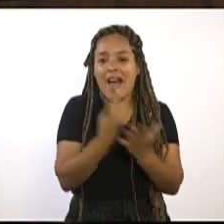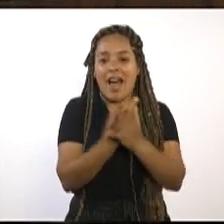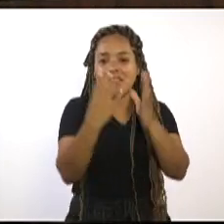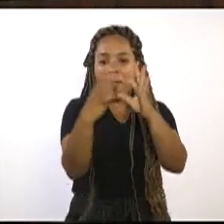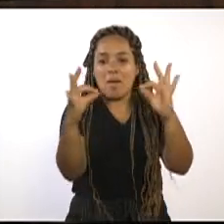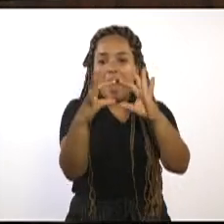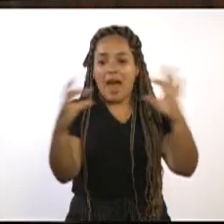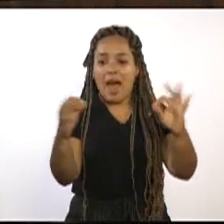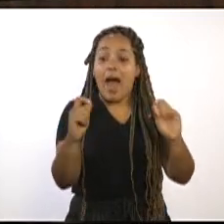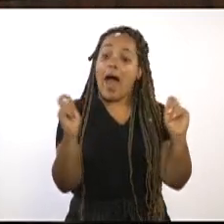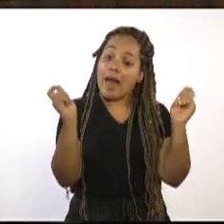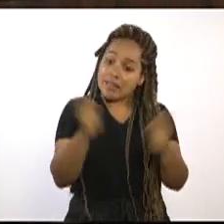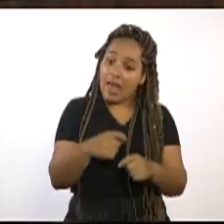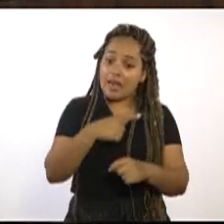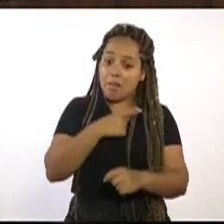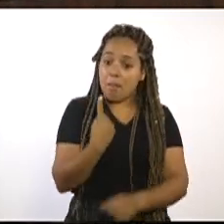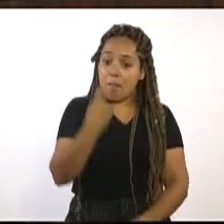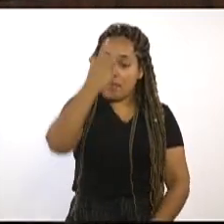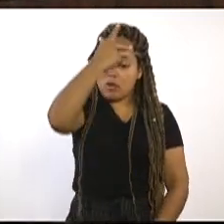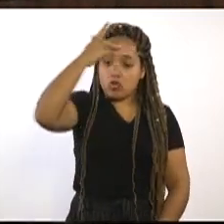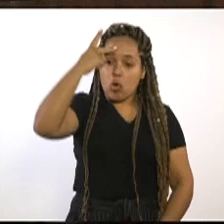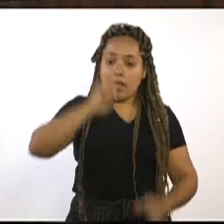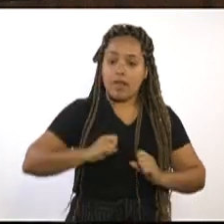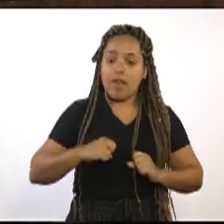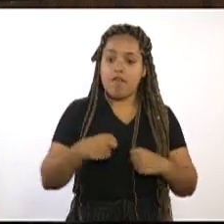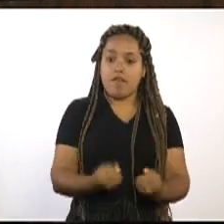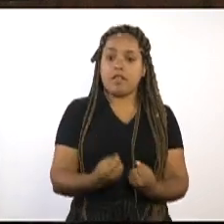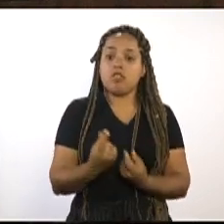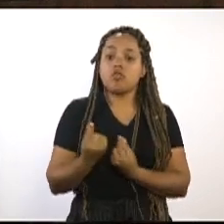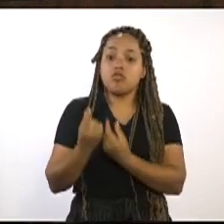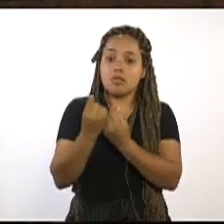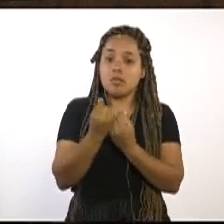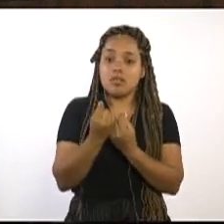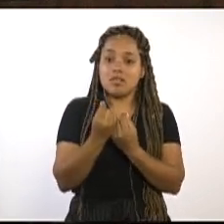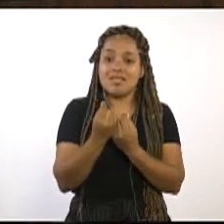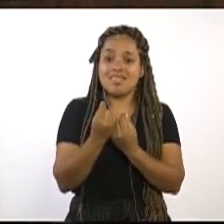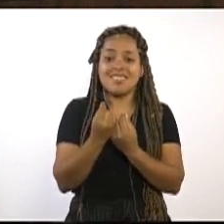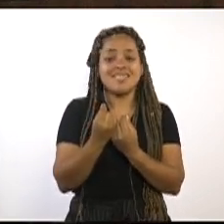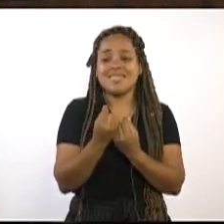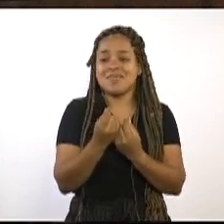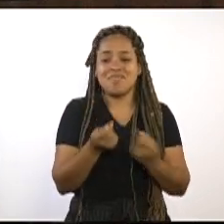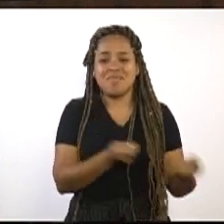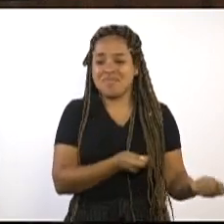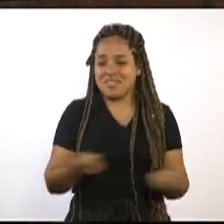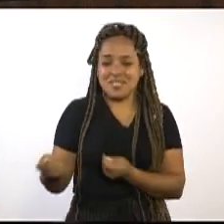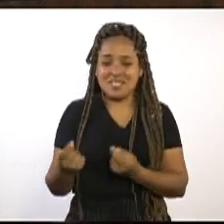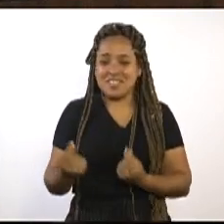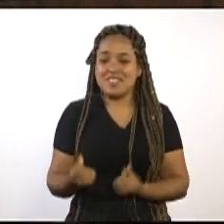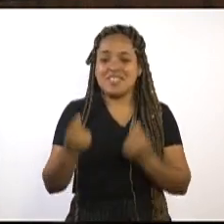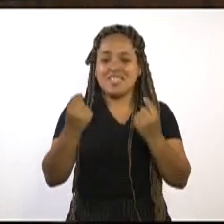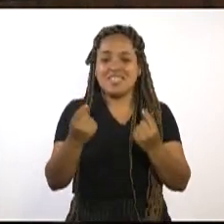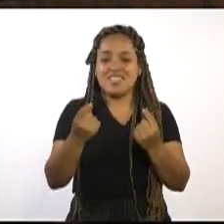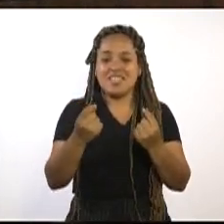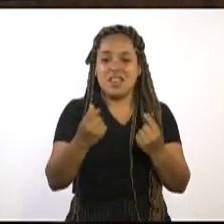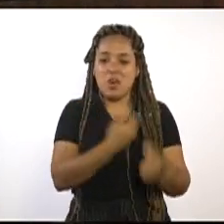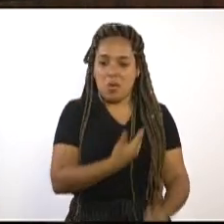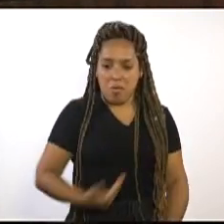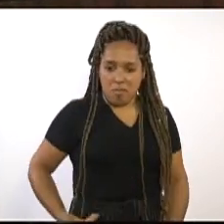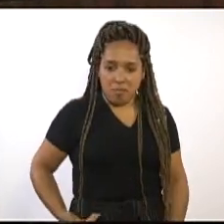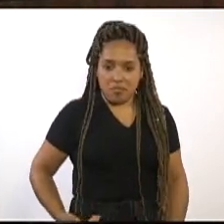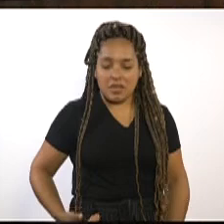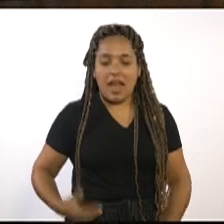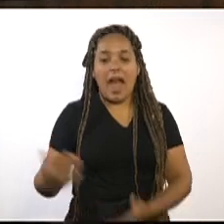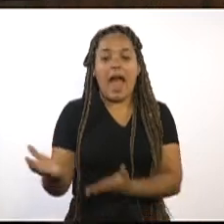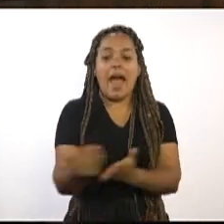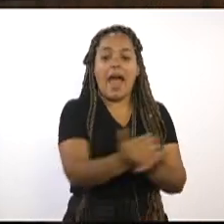autorizativo sob o fundamento de que o governo reavalia periodicamente as contas públicas e, com base na arrecadação de